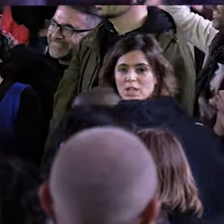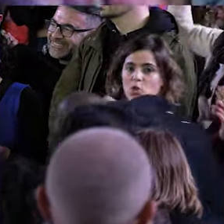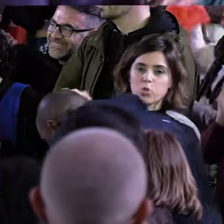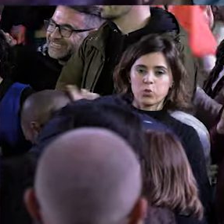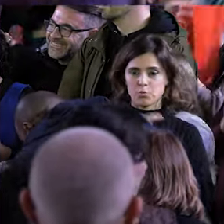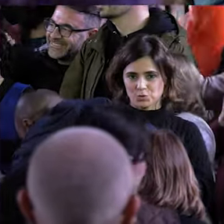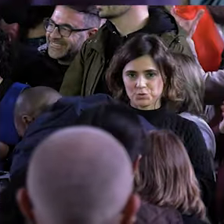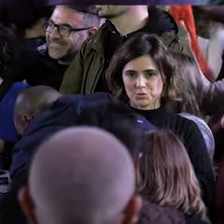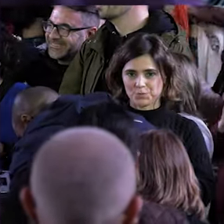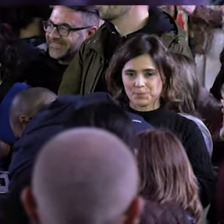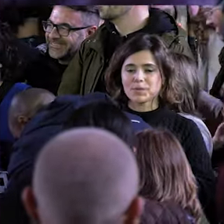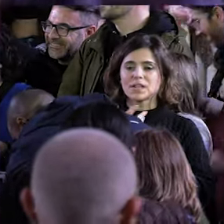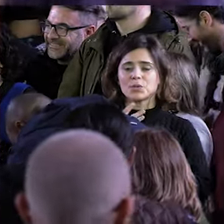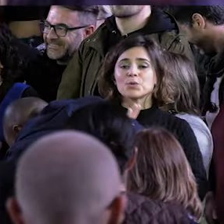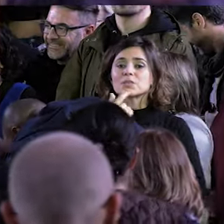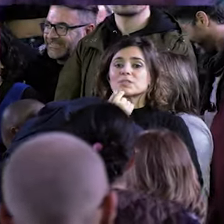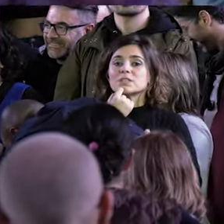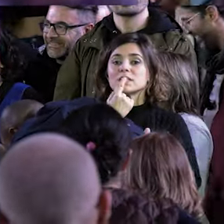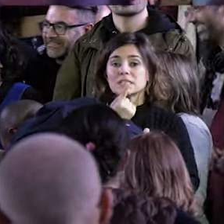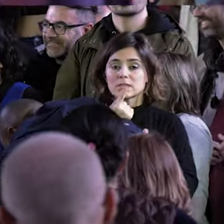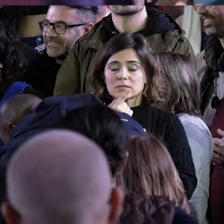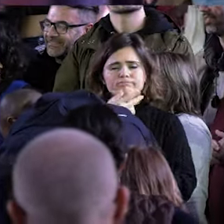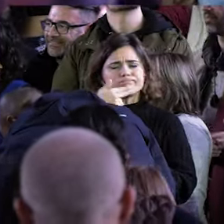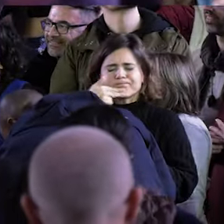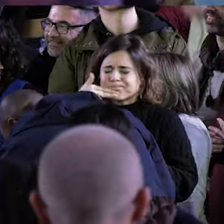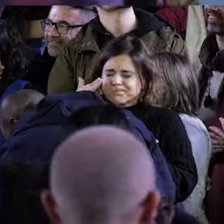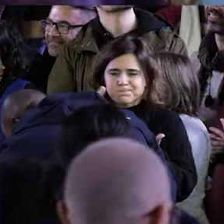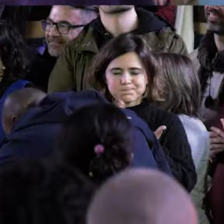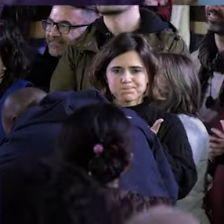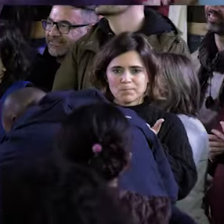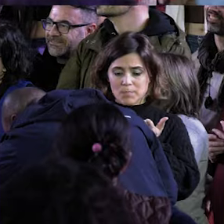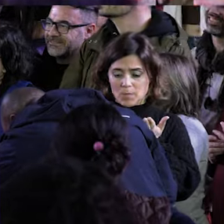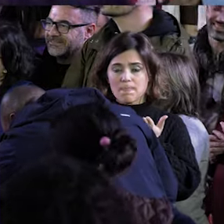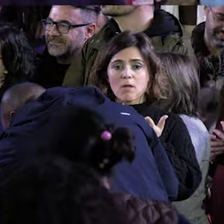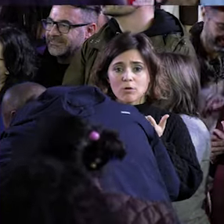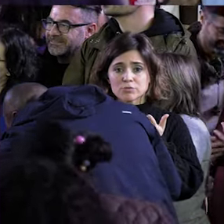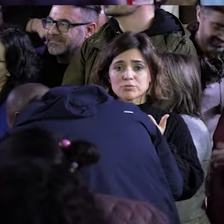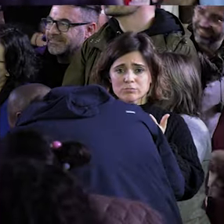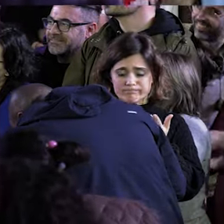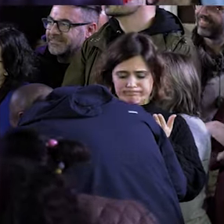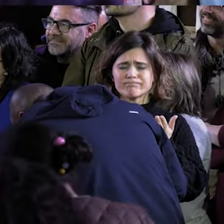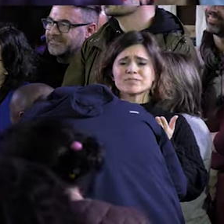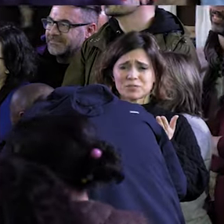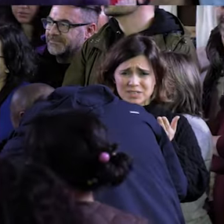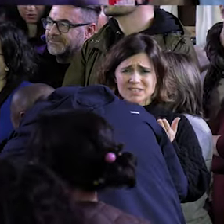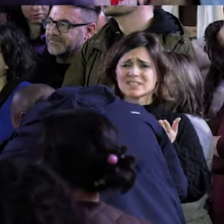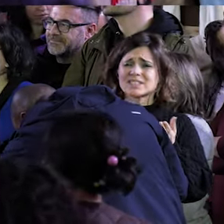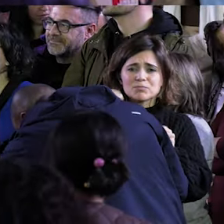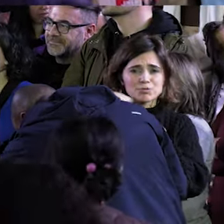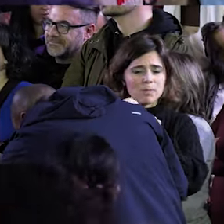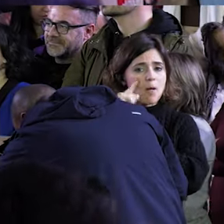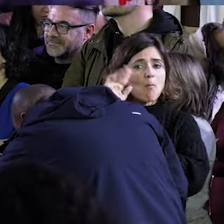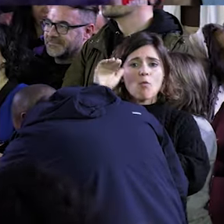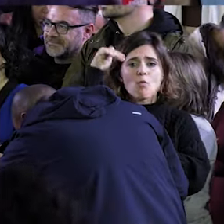Todas. E o que vos quero dizer é sincero, somos gente de confiança, queremos trabalhar para um